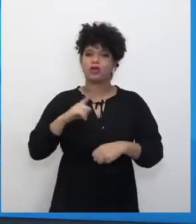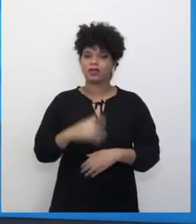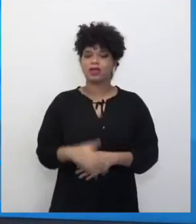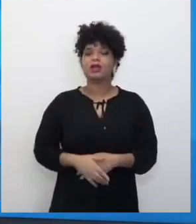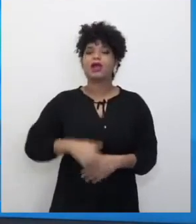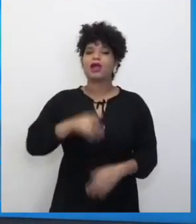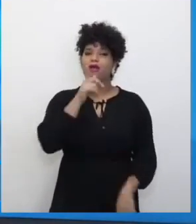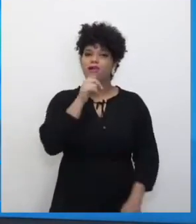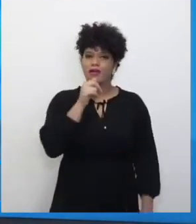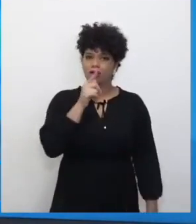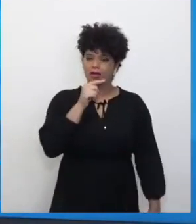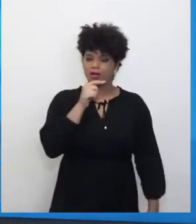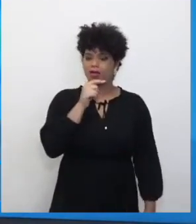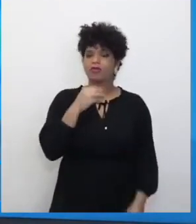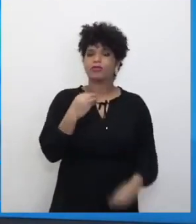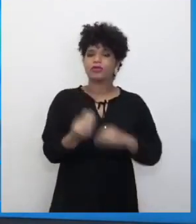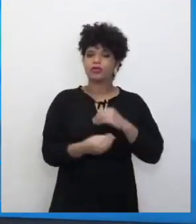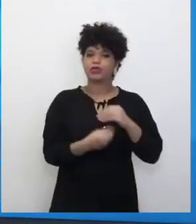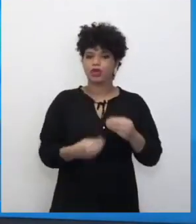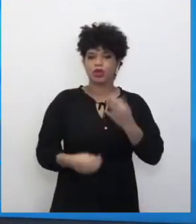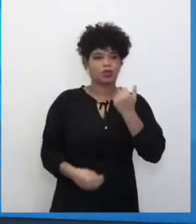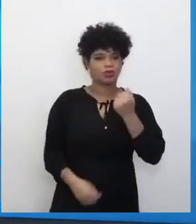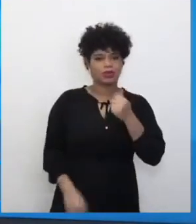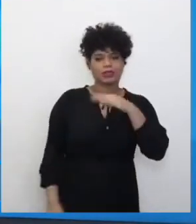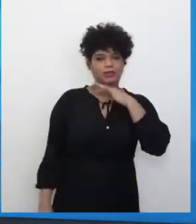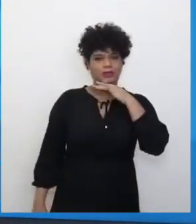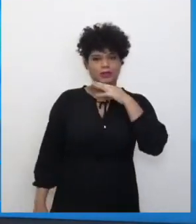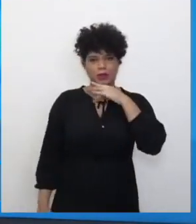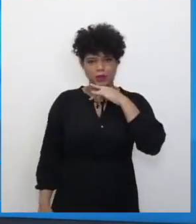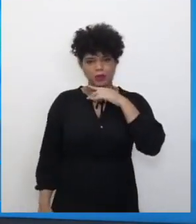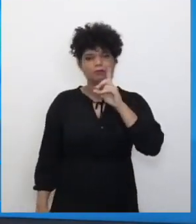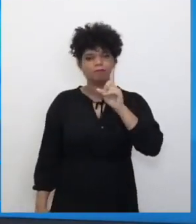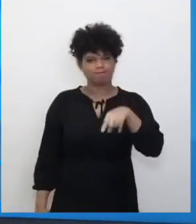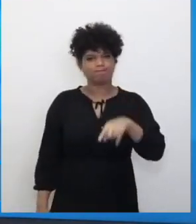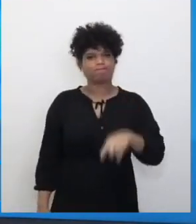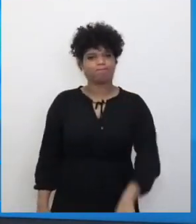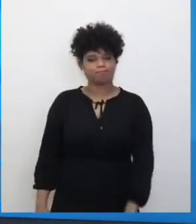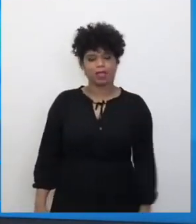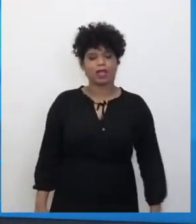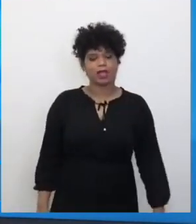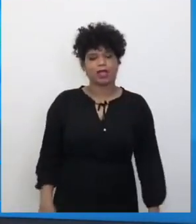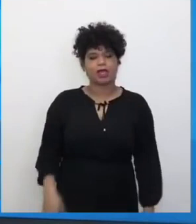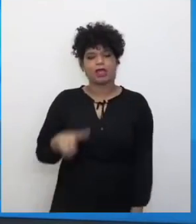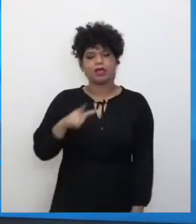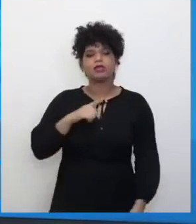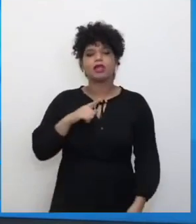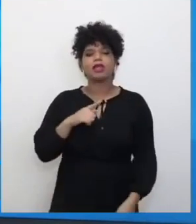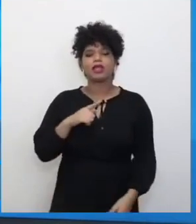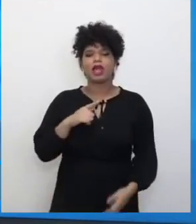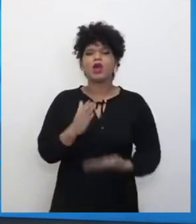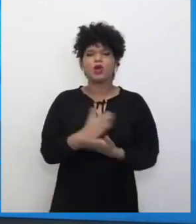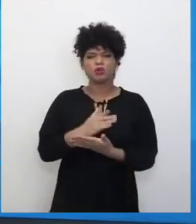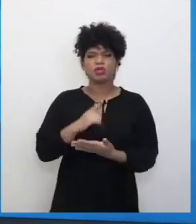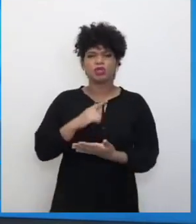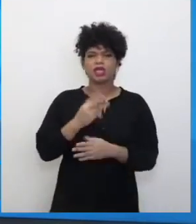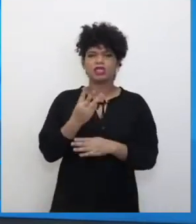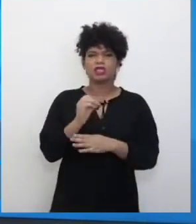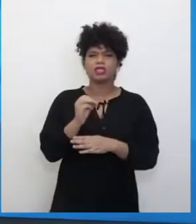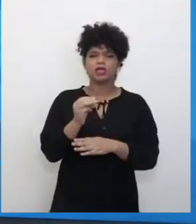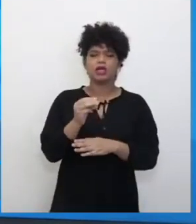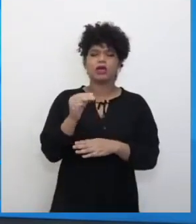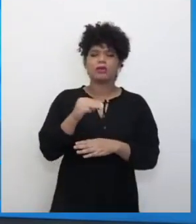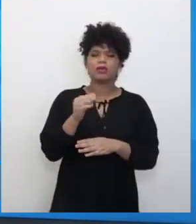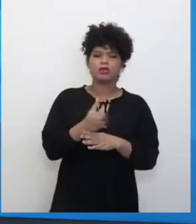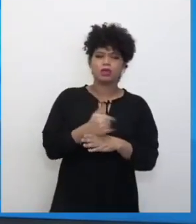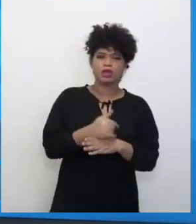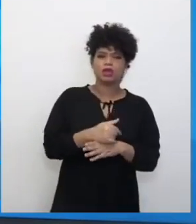água durante a refeição não é aconselhável, né? E existe aí métodos dizendo que tomar 30 minutos antes, 1 hora depois, tal. Essa coisa toda que